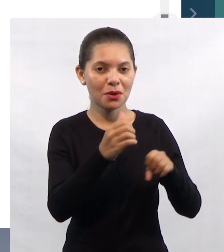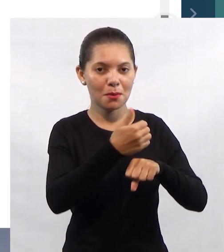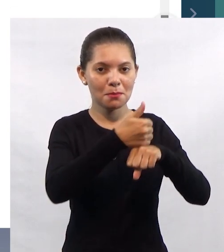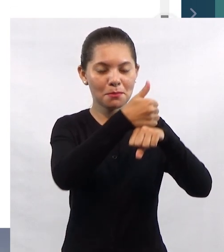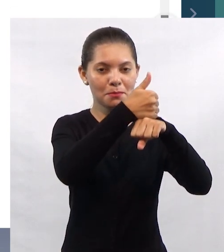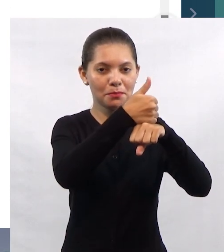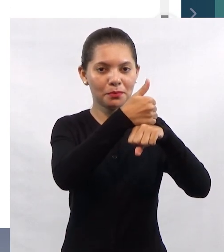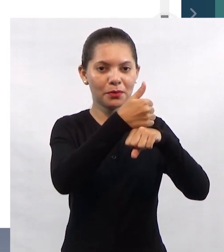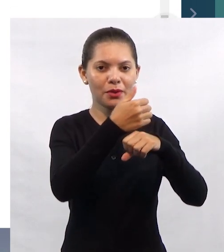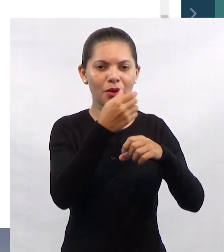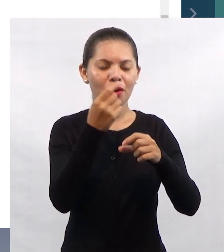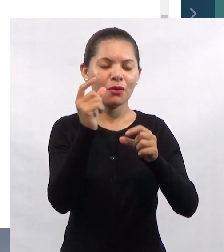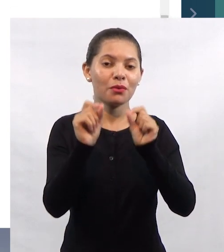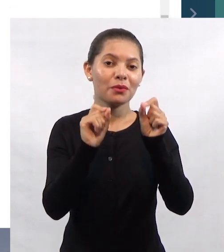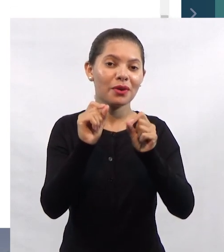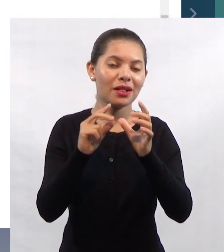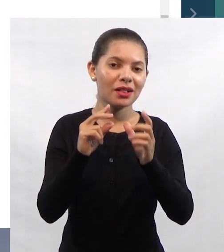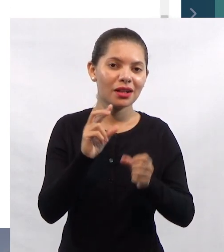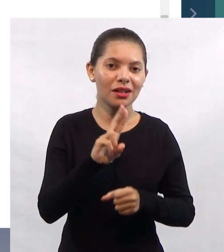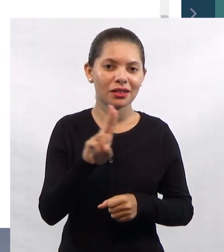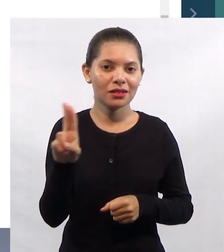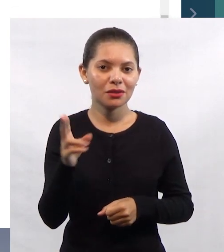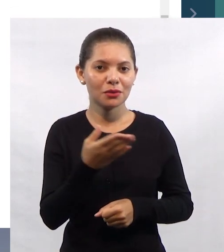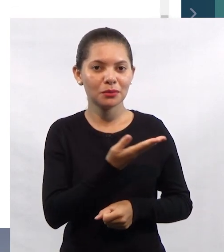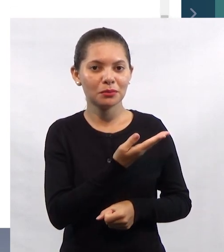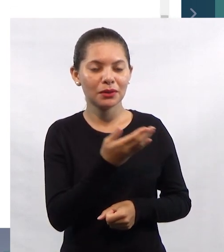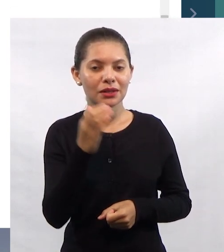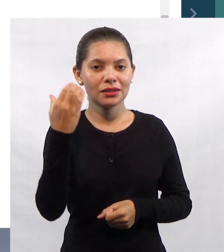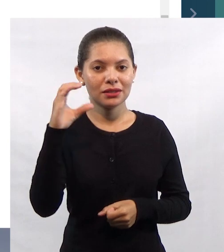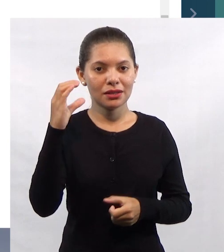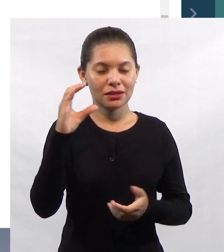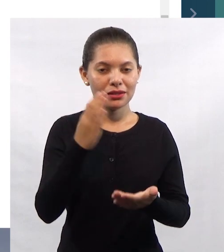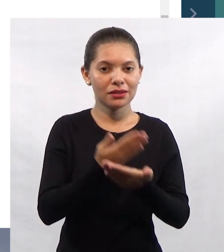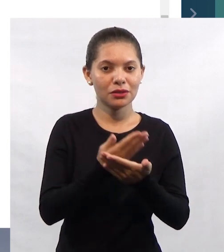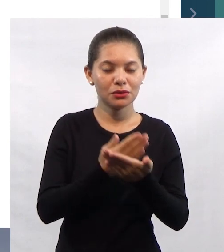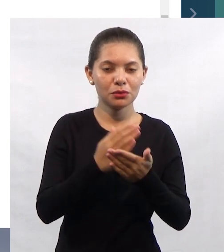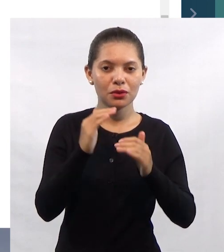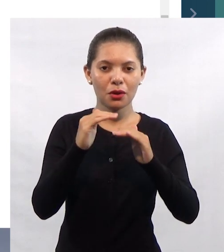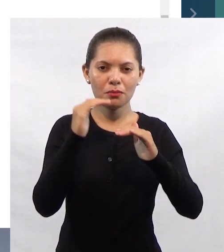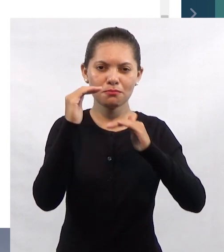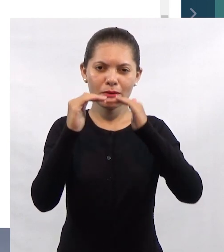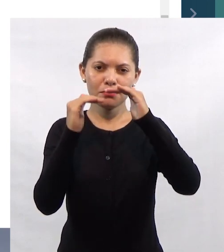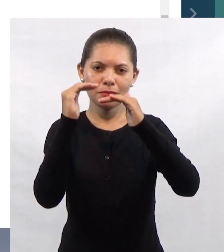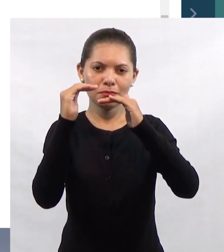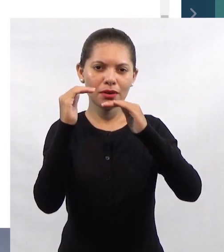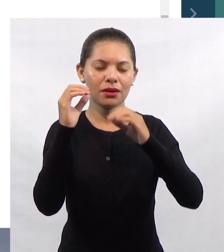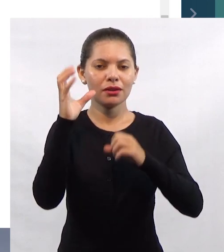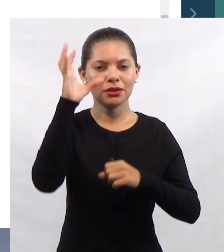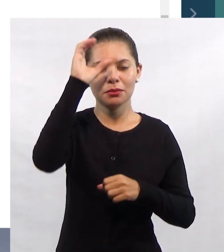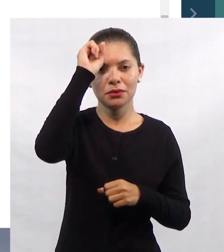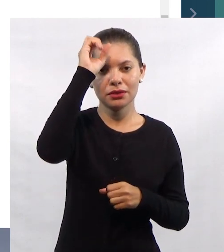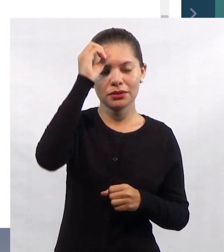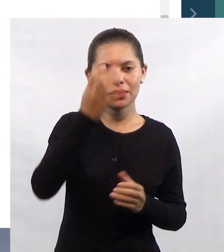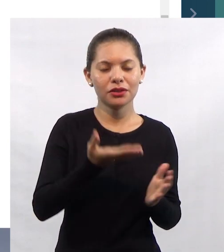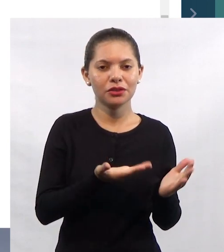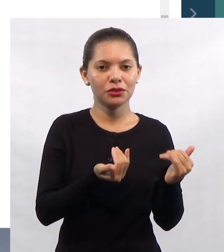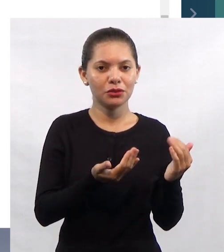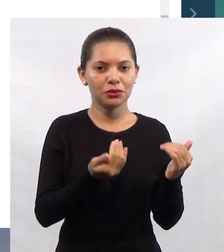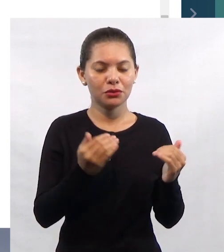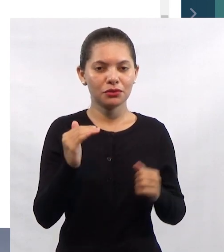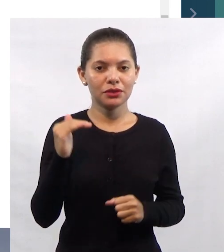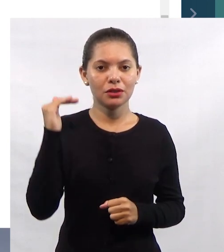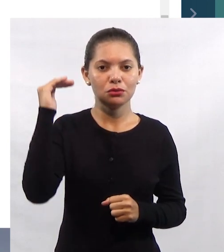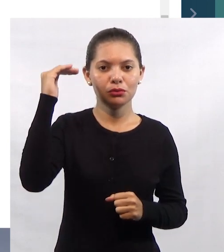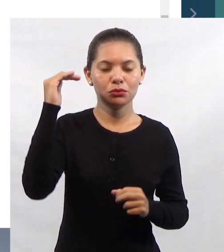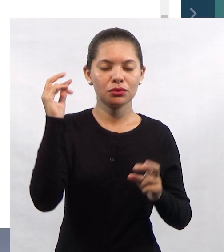Andragogia e Educação Profissional, porque a andragogia é a ciência que estuda o processo de aprendizagem de